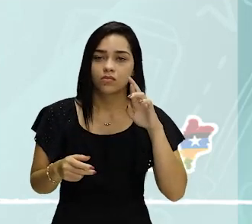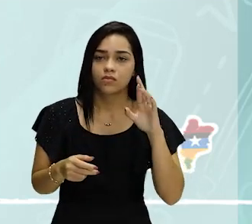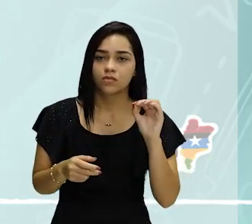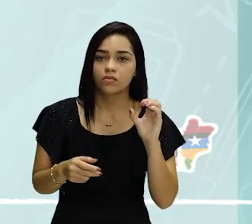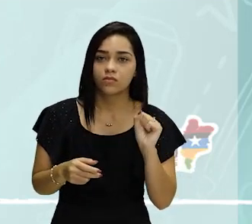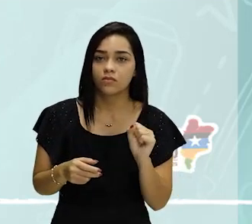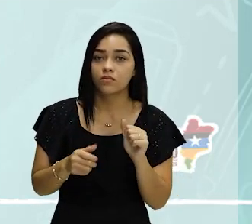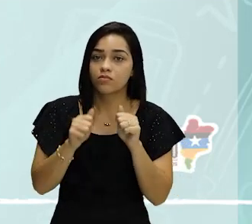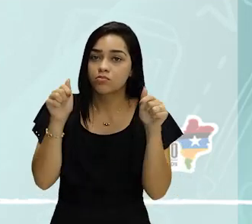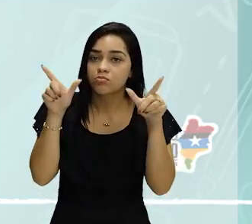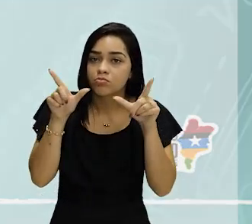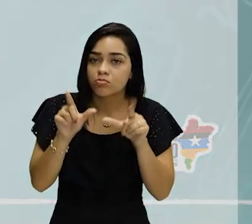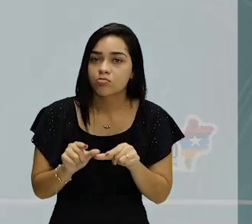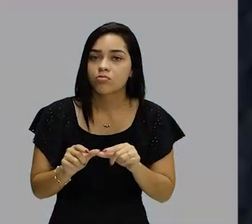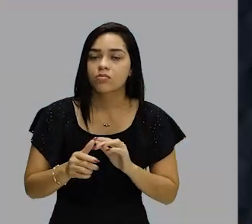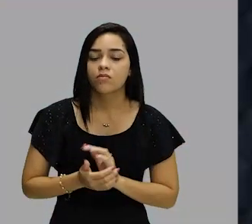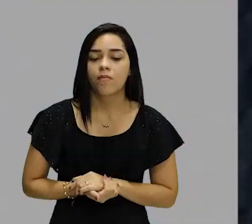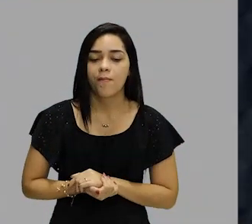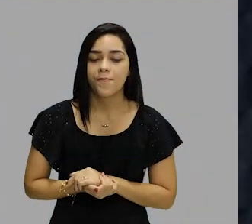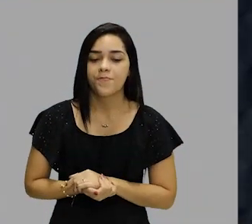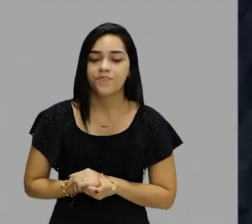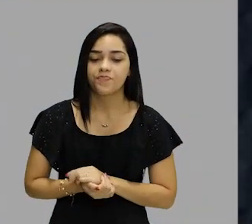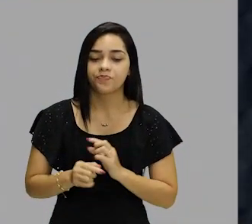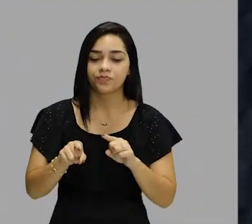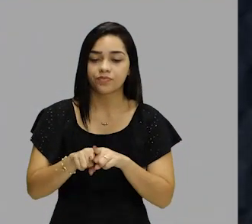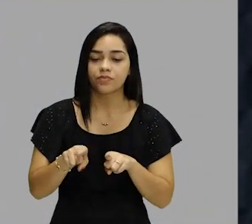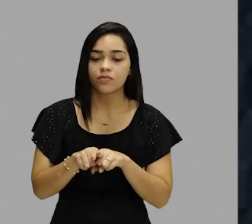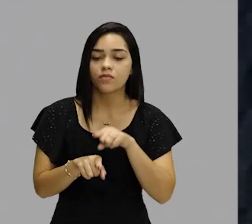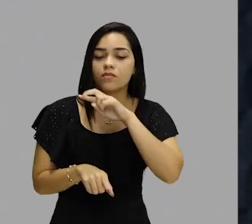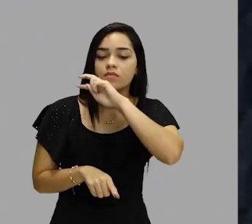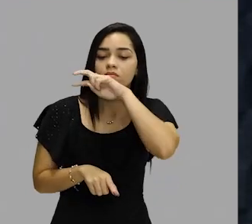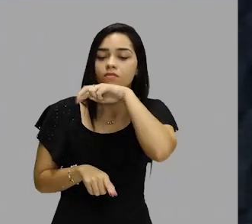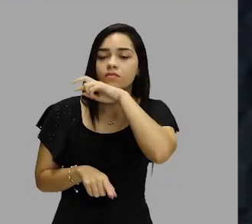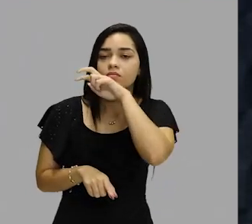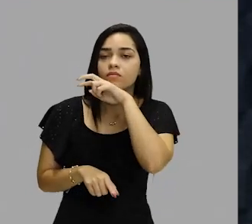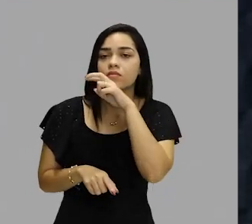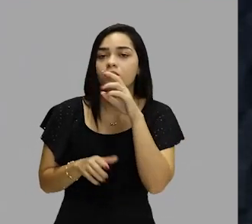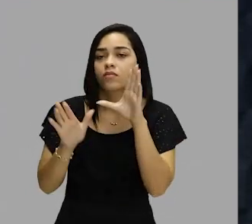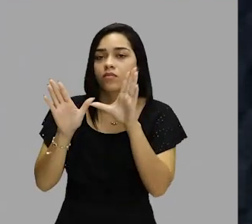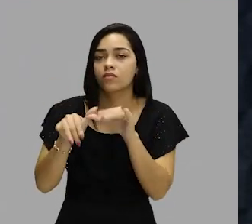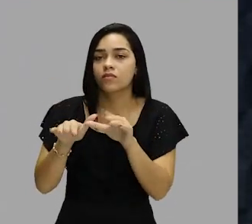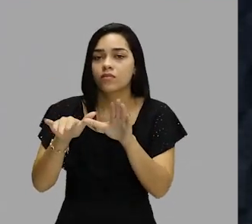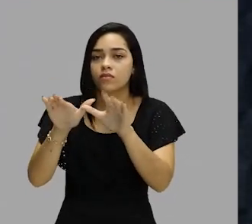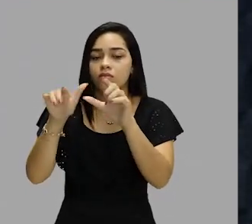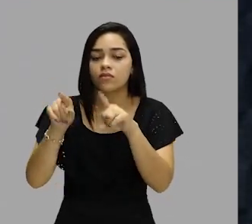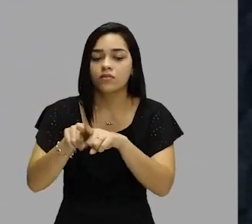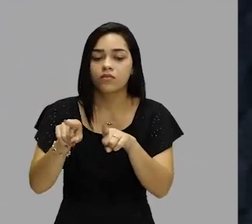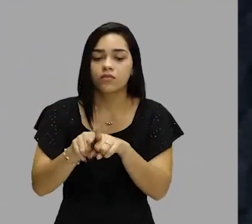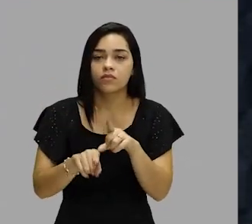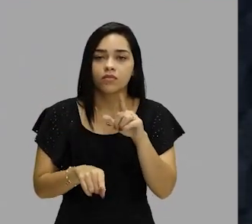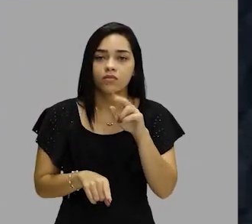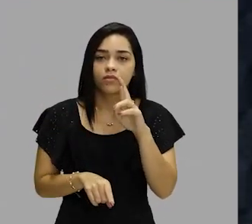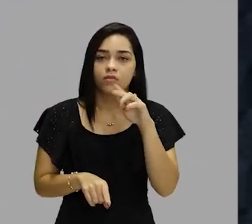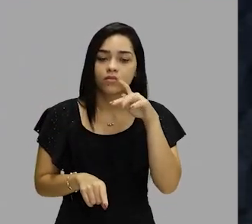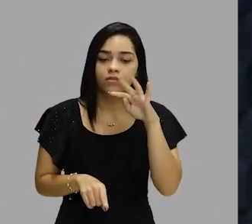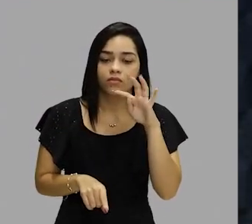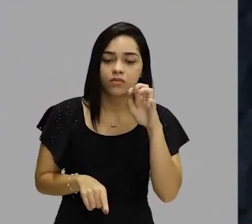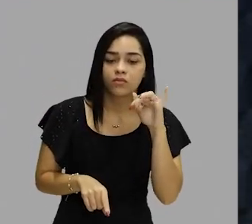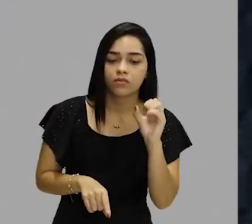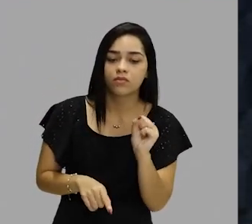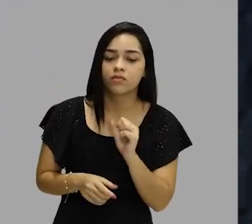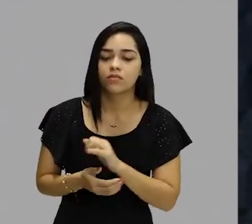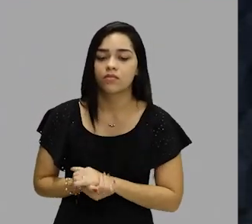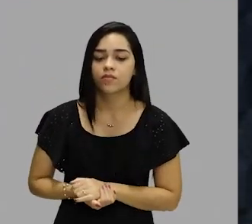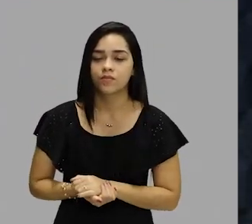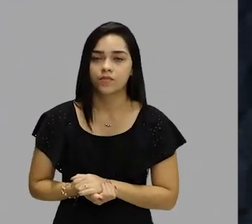foram reduzidas. Além de mamíferos, essas serpentes alimentaram-se de aves e répteis,